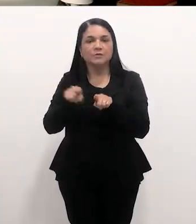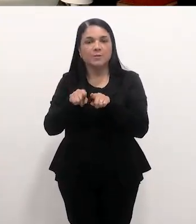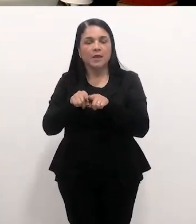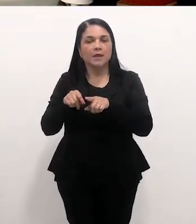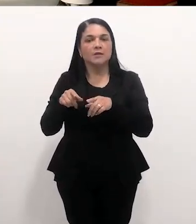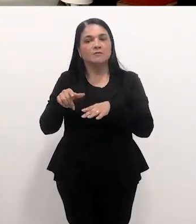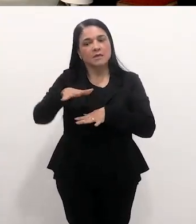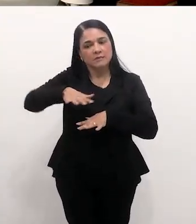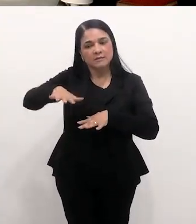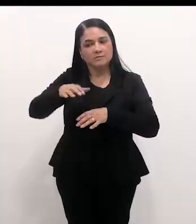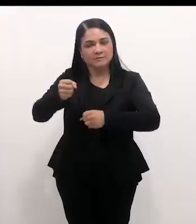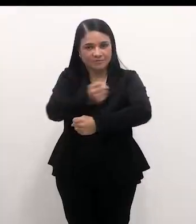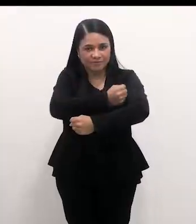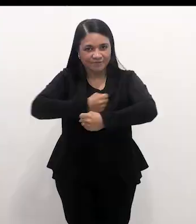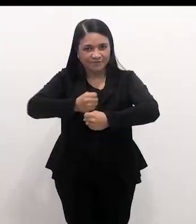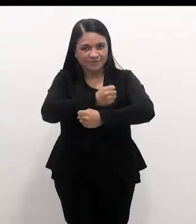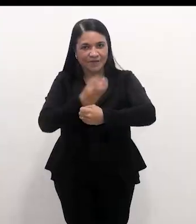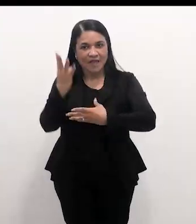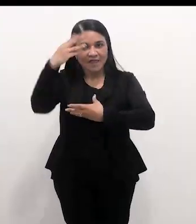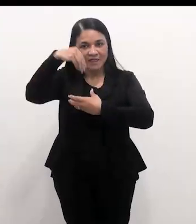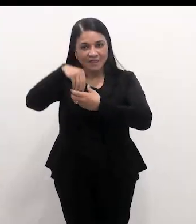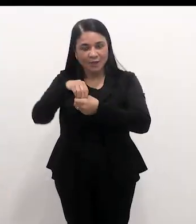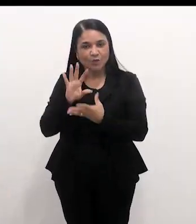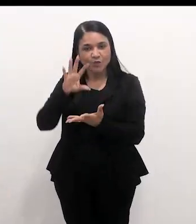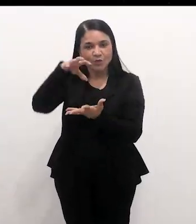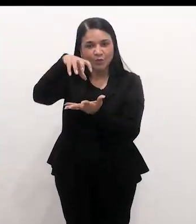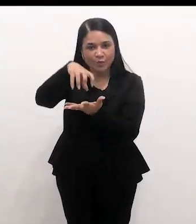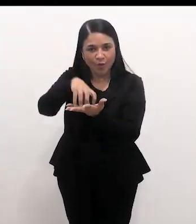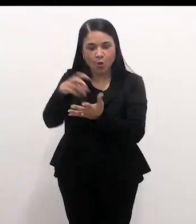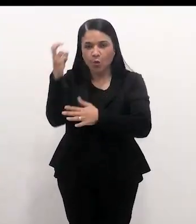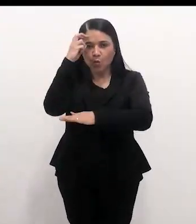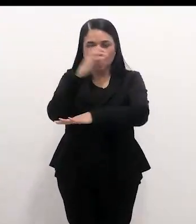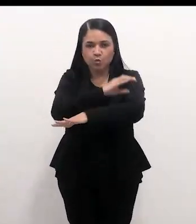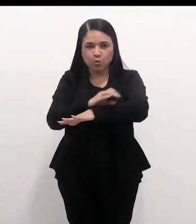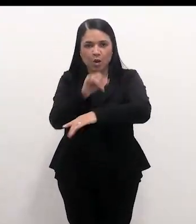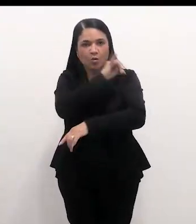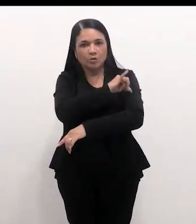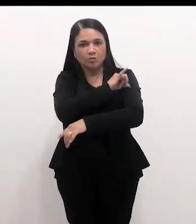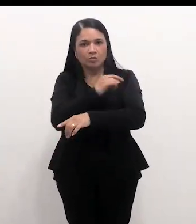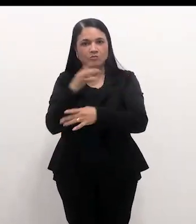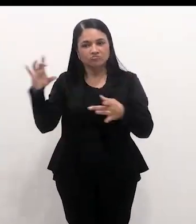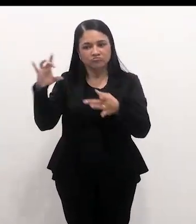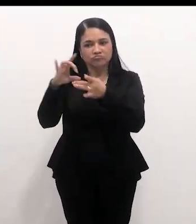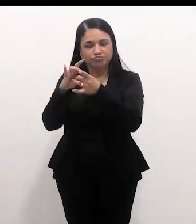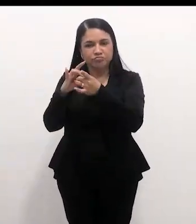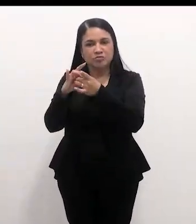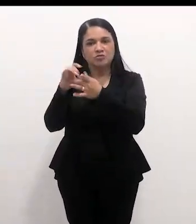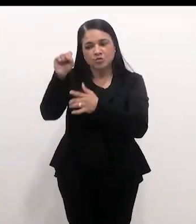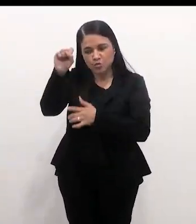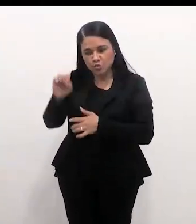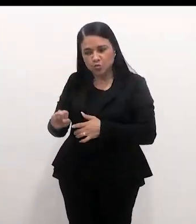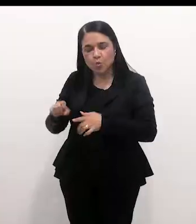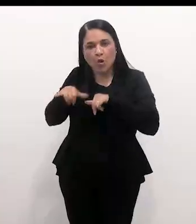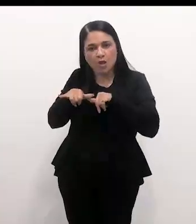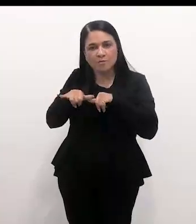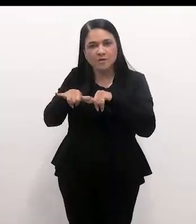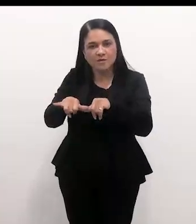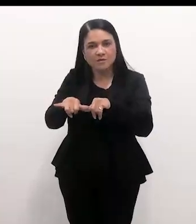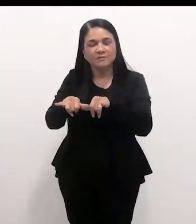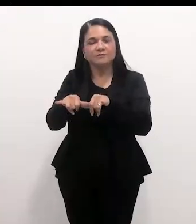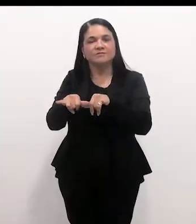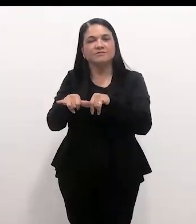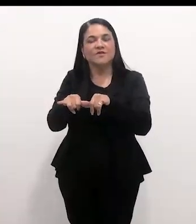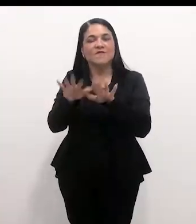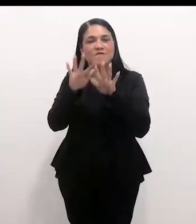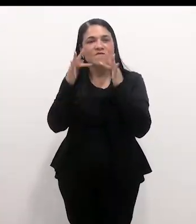escola gastronômica que estamos construindo dentro do Polo Cultural Italiano Rio, junto com Zona Sul, que é uma rede de supermercados com produtos